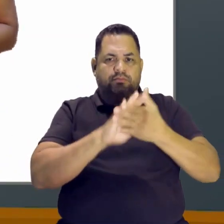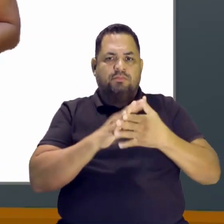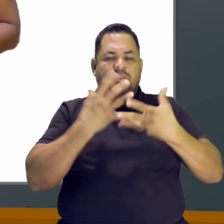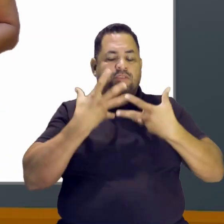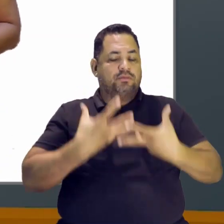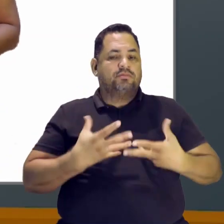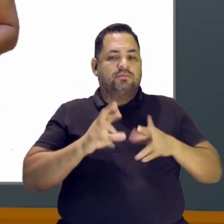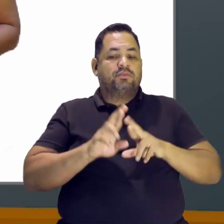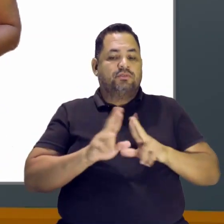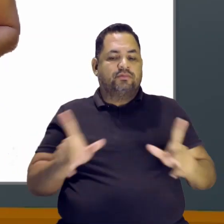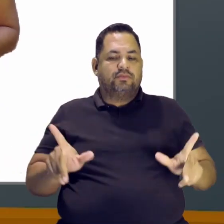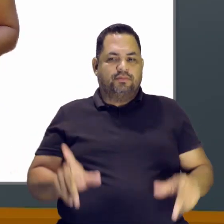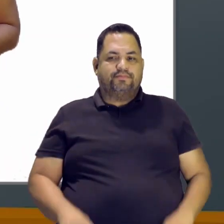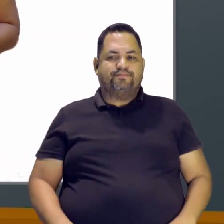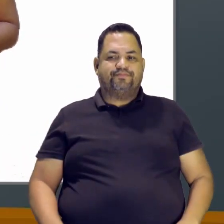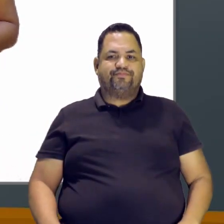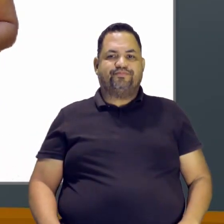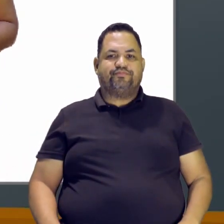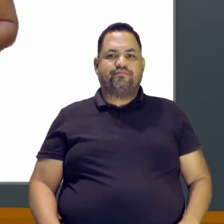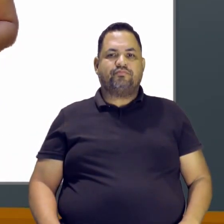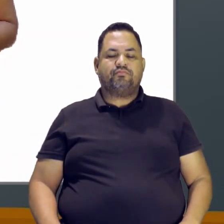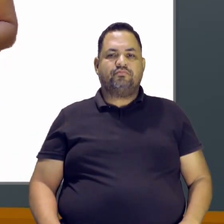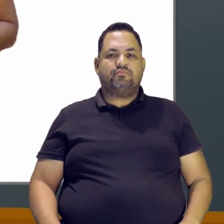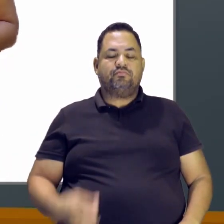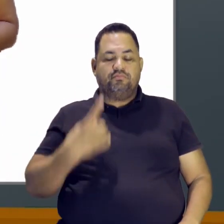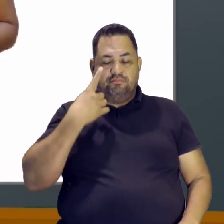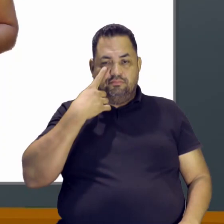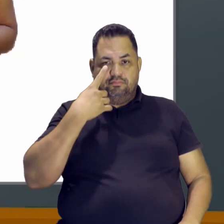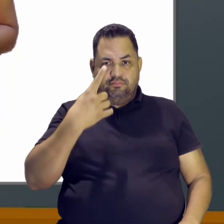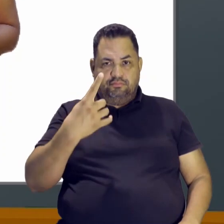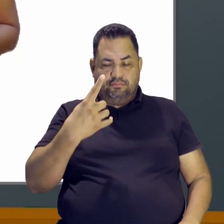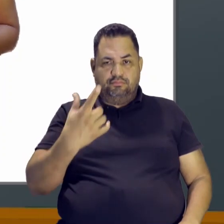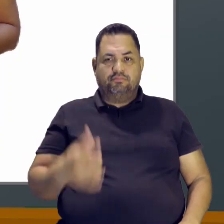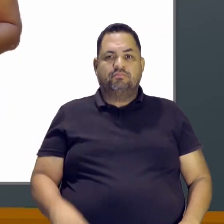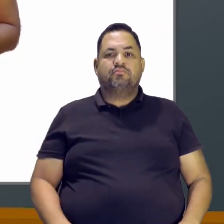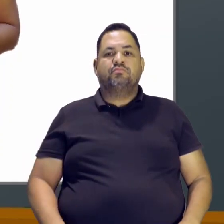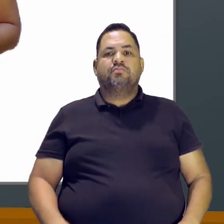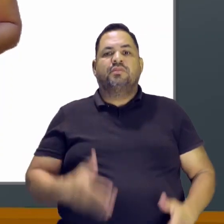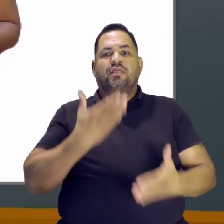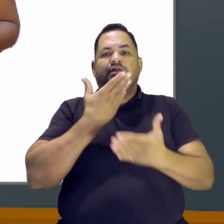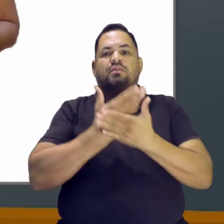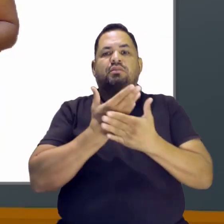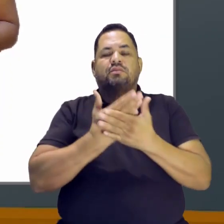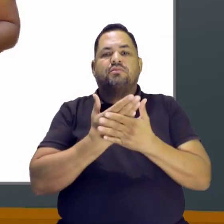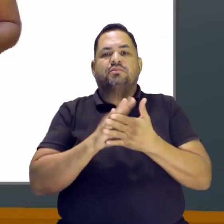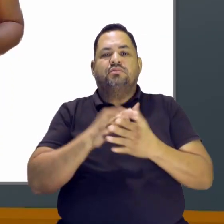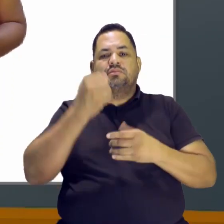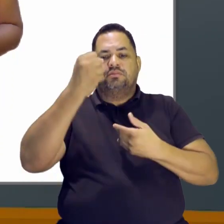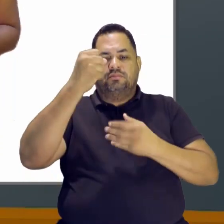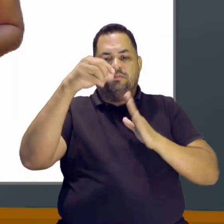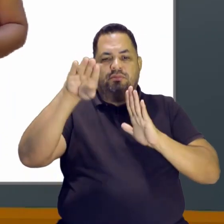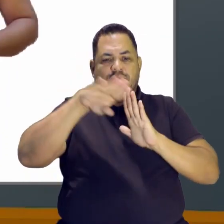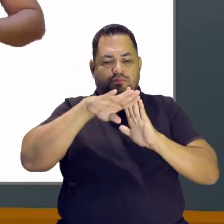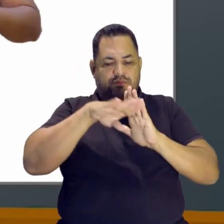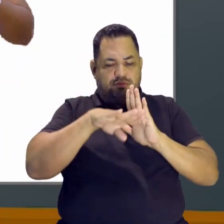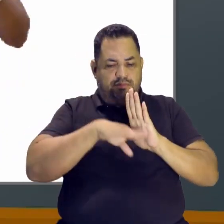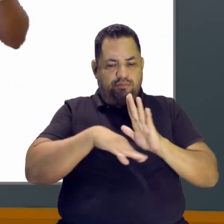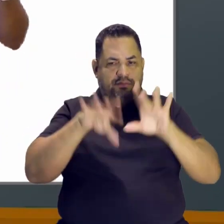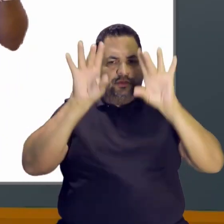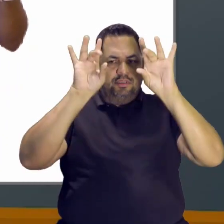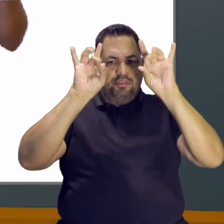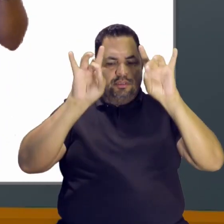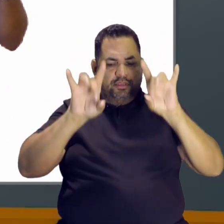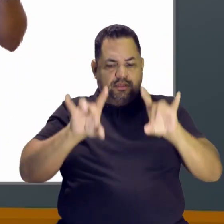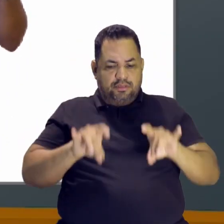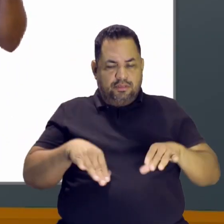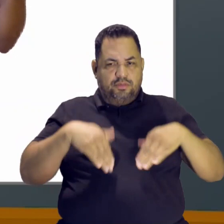vai ser diferente, tá? Então, tu observa através lá da nossa aula e aí tu descreve quais são esses esportes, quais